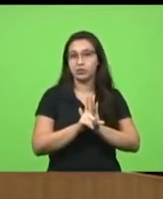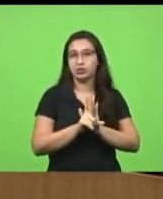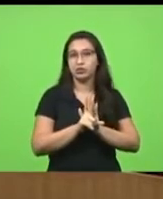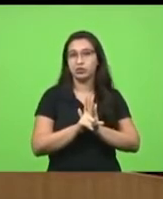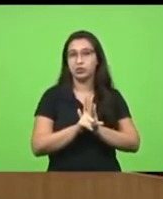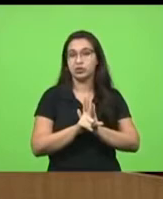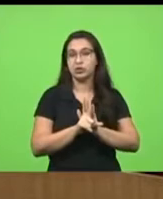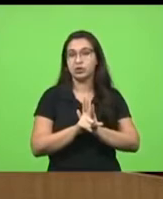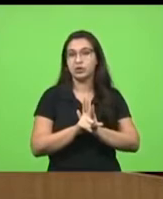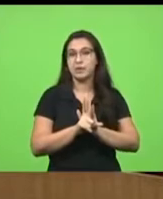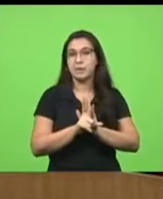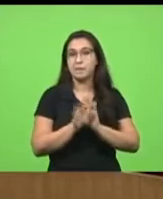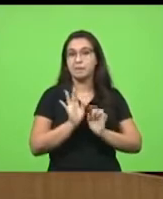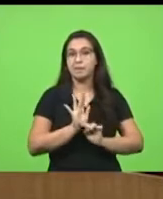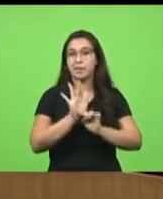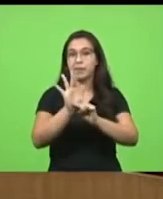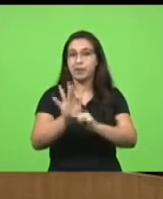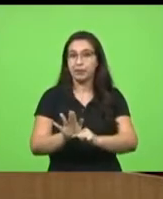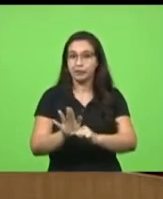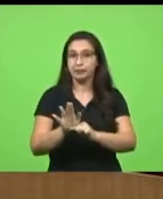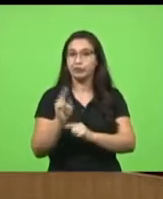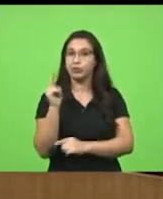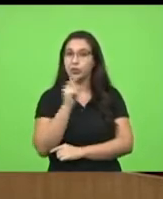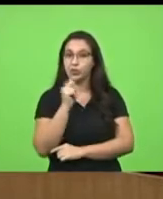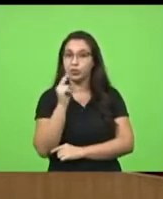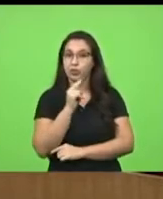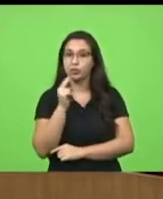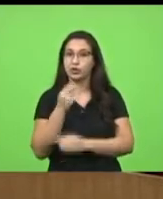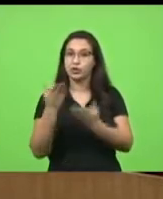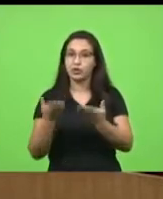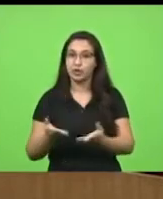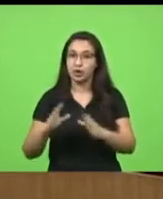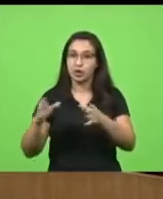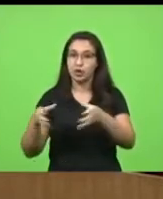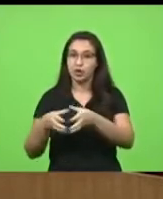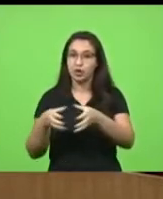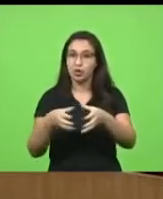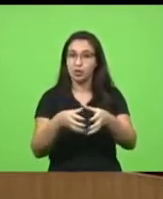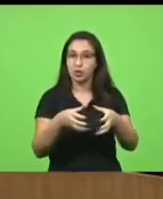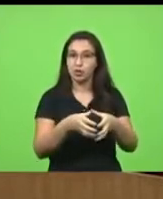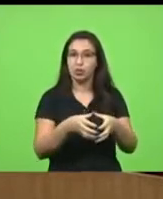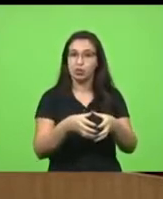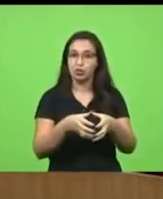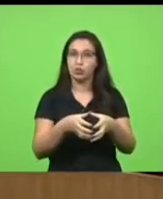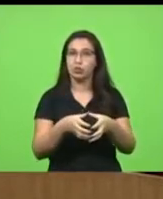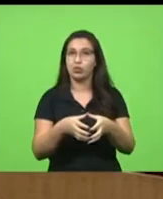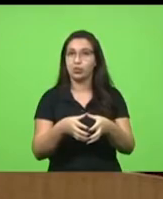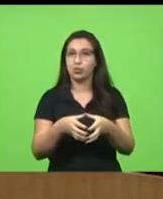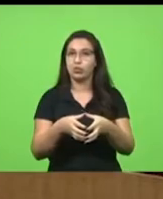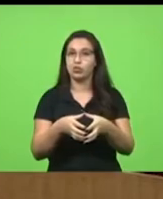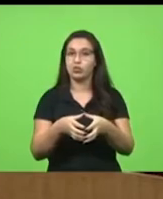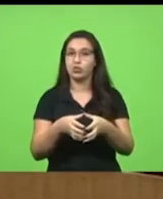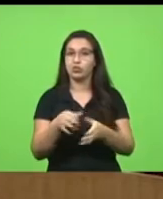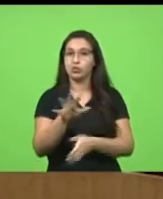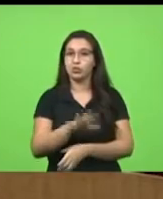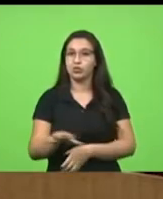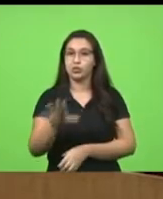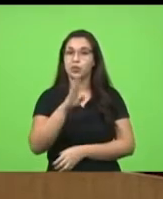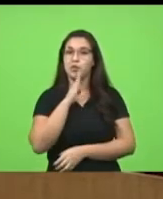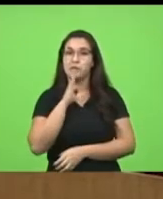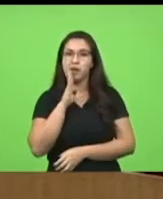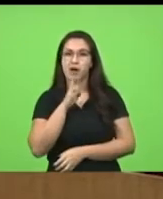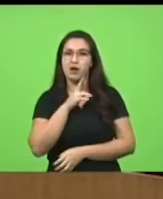para conceder auxílio emergencial aos estabelecimentos optantes do Simples Nacional, dos setores de bares,